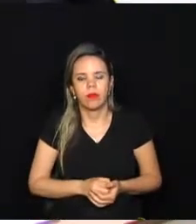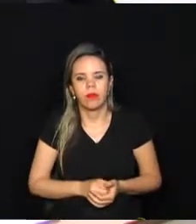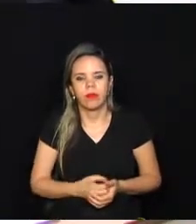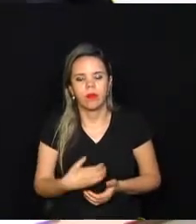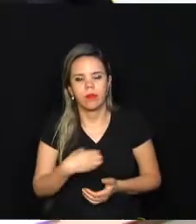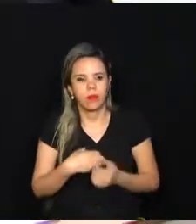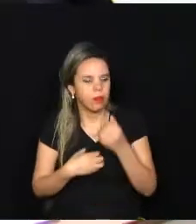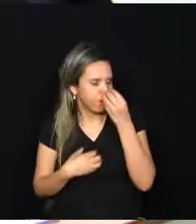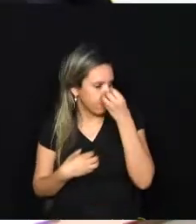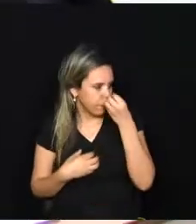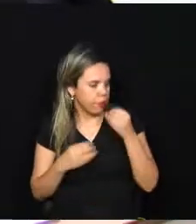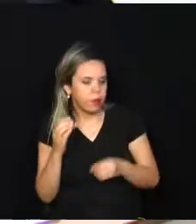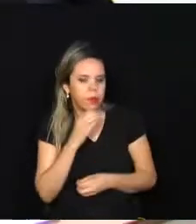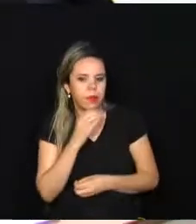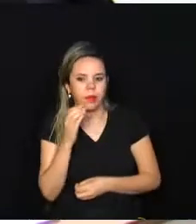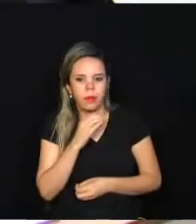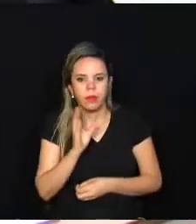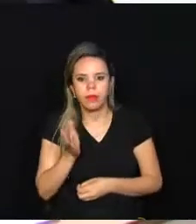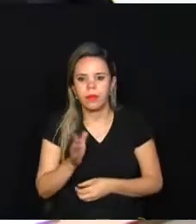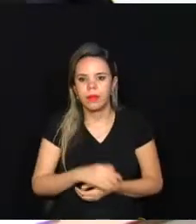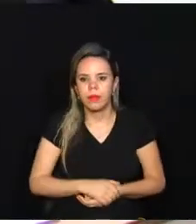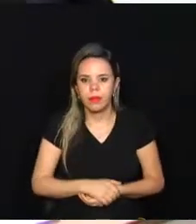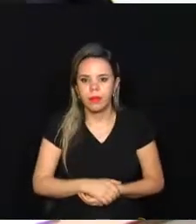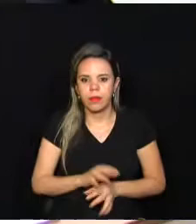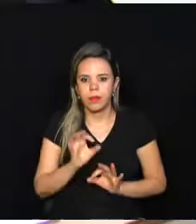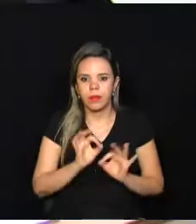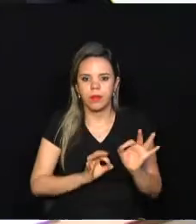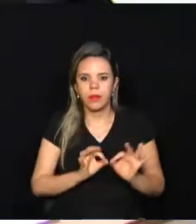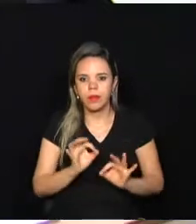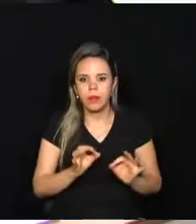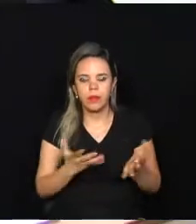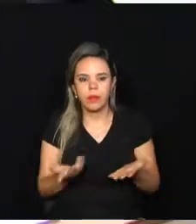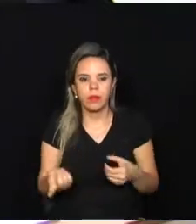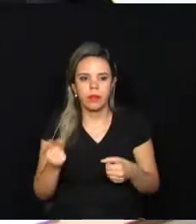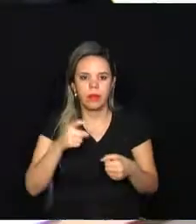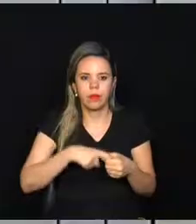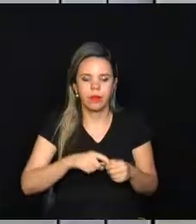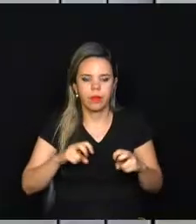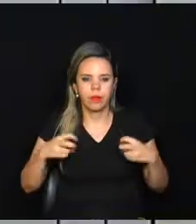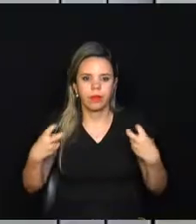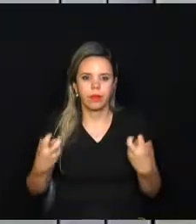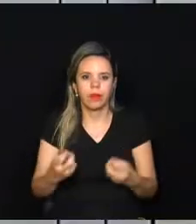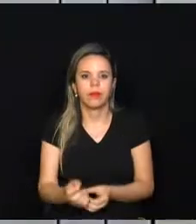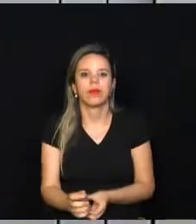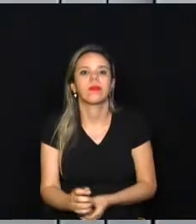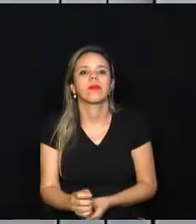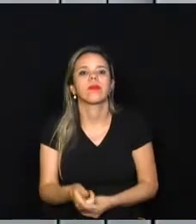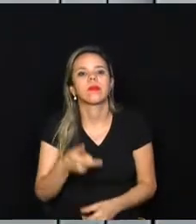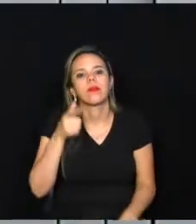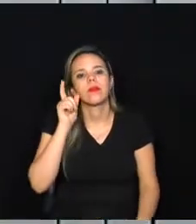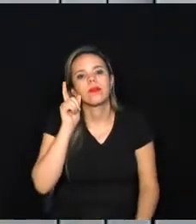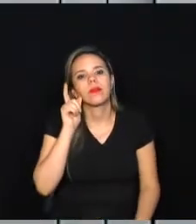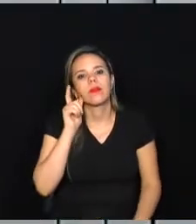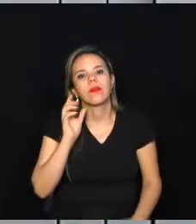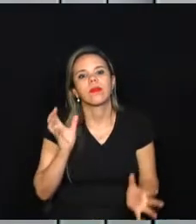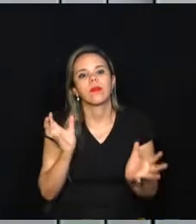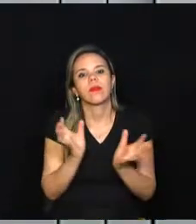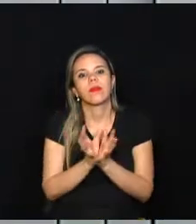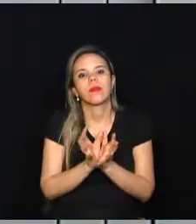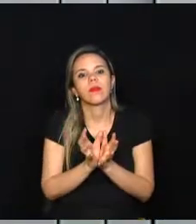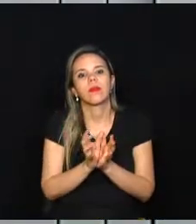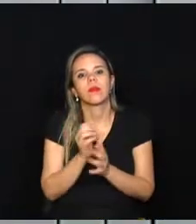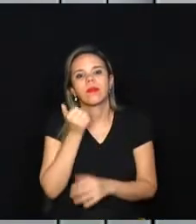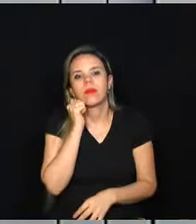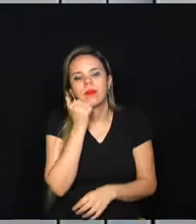forma urgente, já regulamentar essa volta aos estádios. E ontem, o Comitê Científico